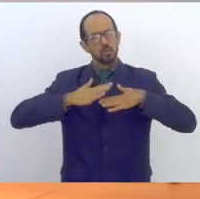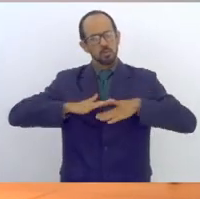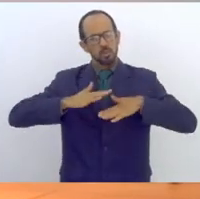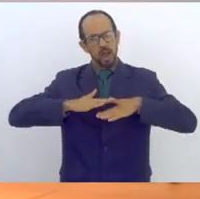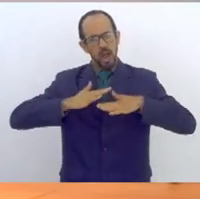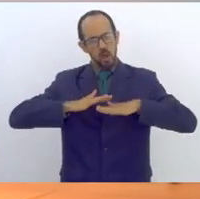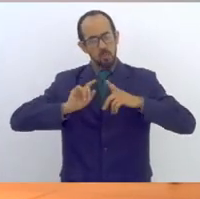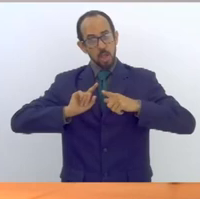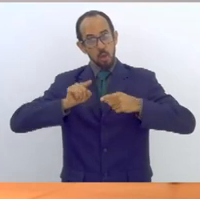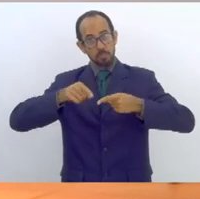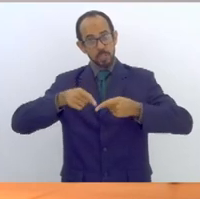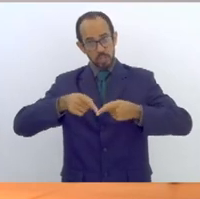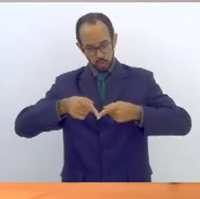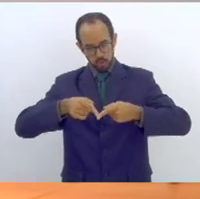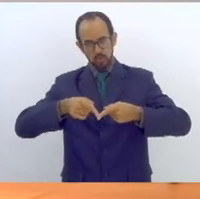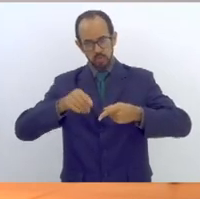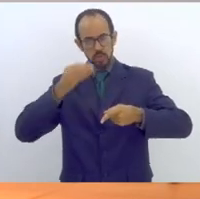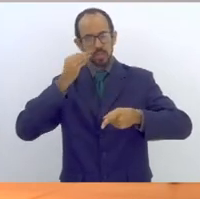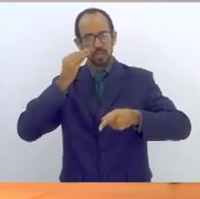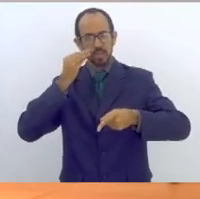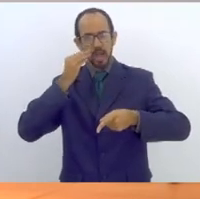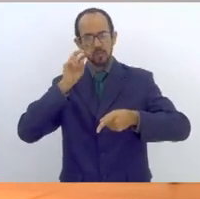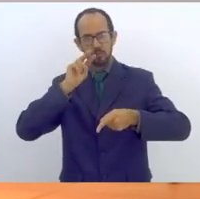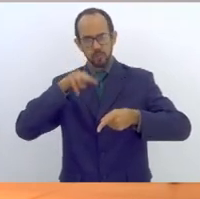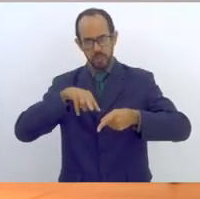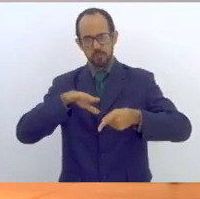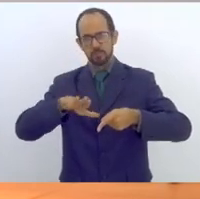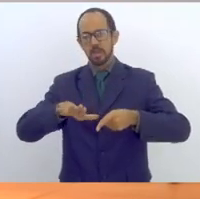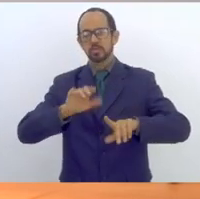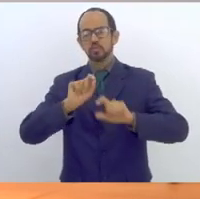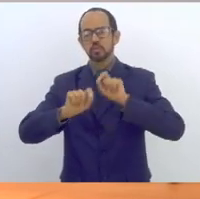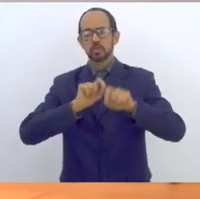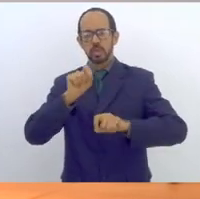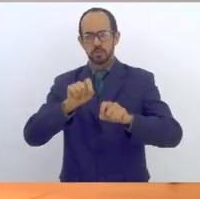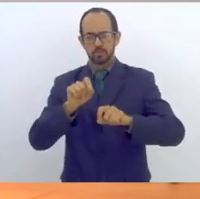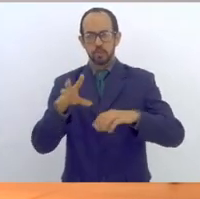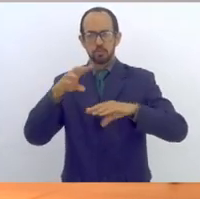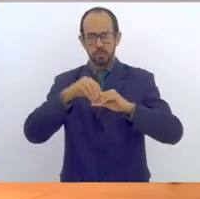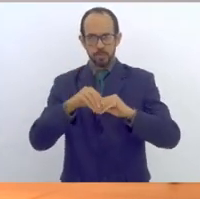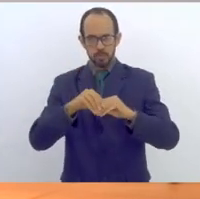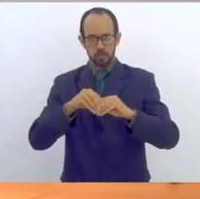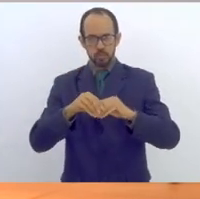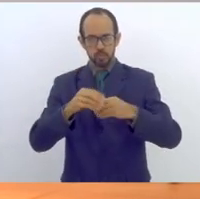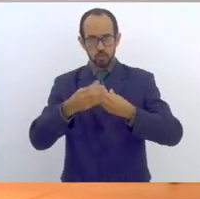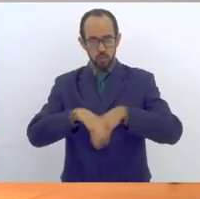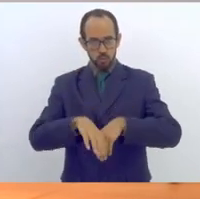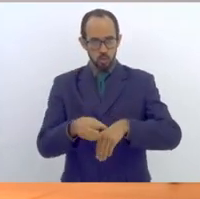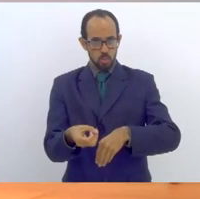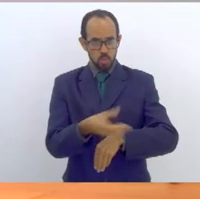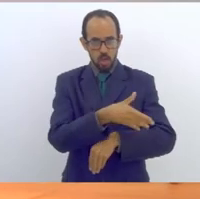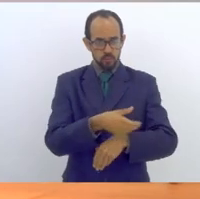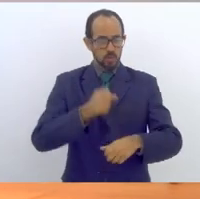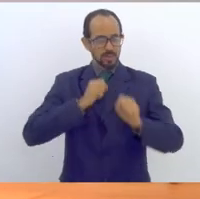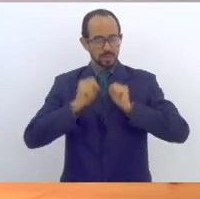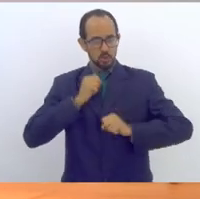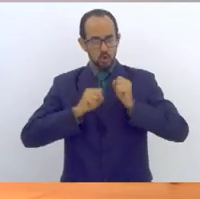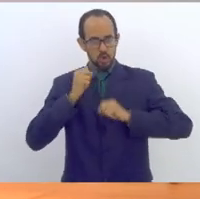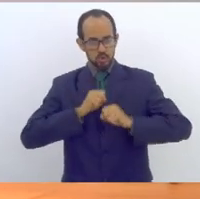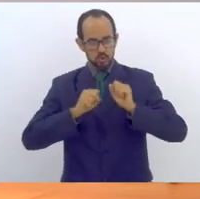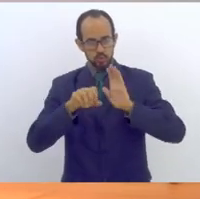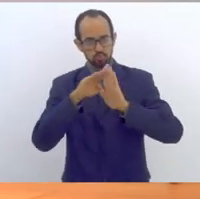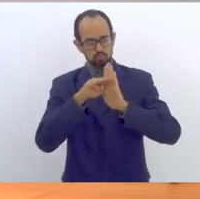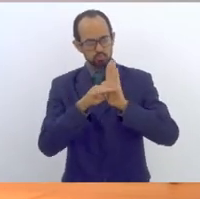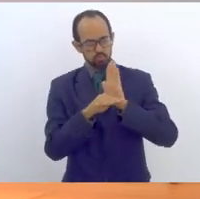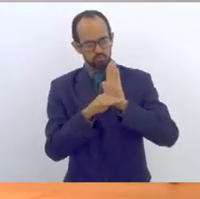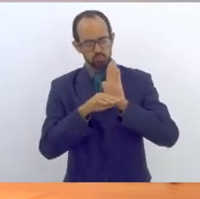de objetividade tentar ver e eu Reiter o seguinte o pessoal dos concursos novos estão ansiosa e com o cronograma a empresa tá se organizando